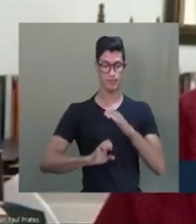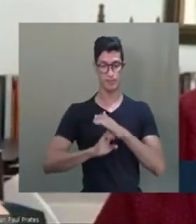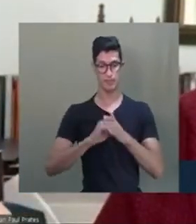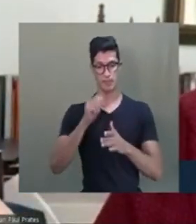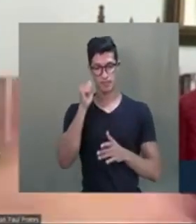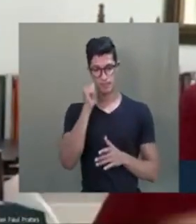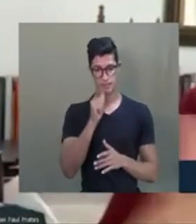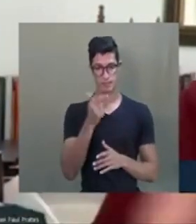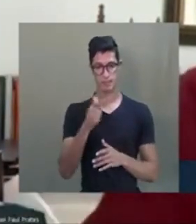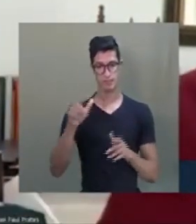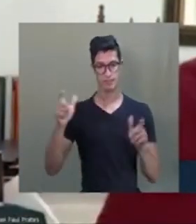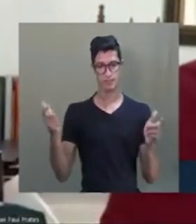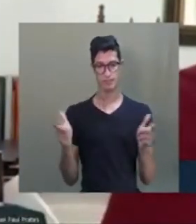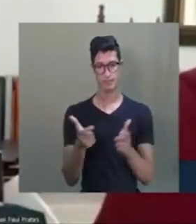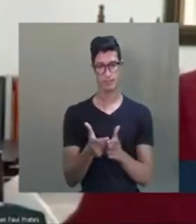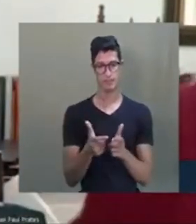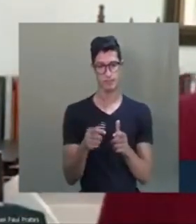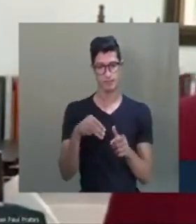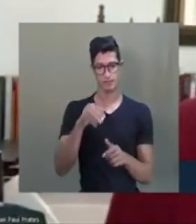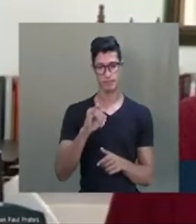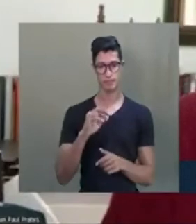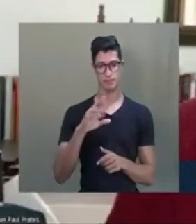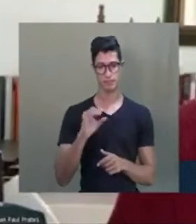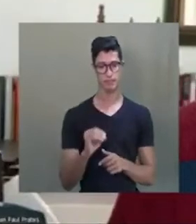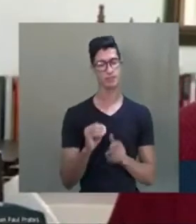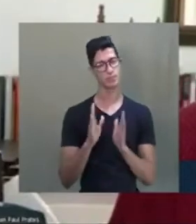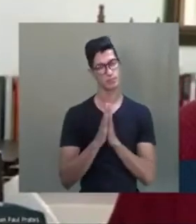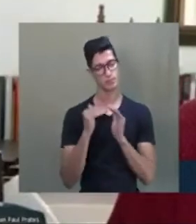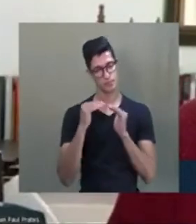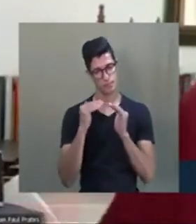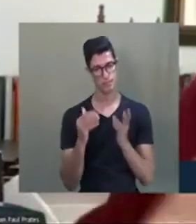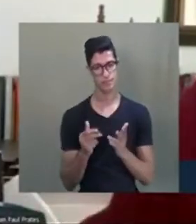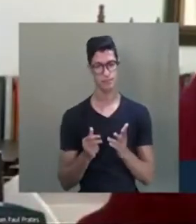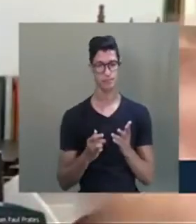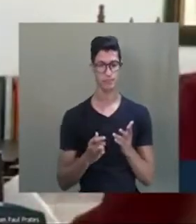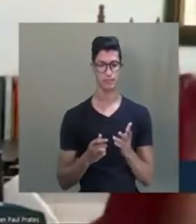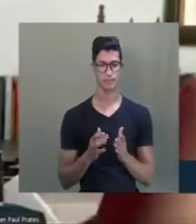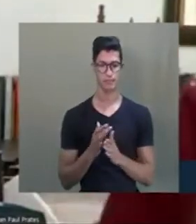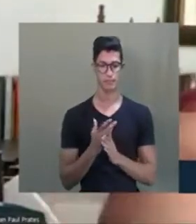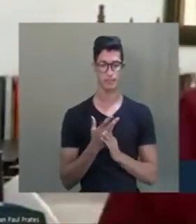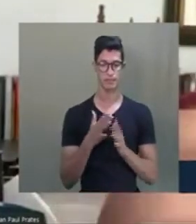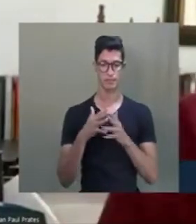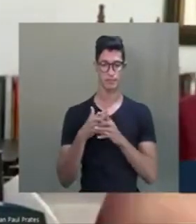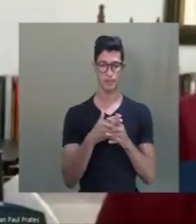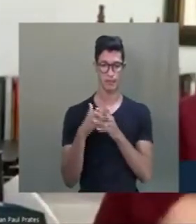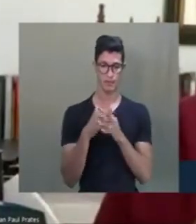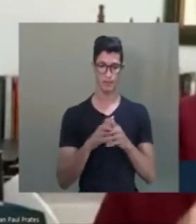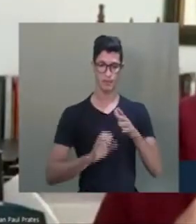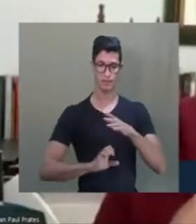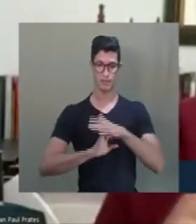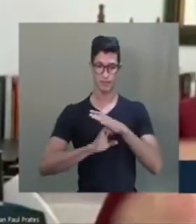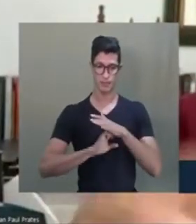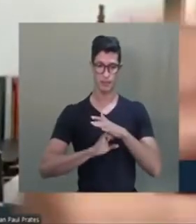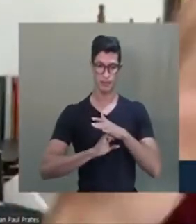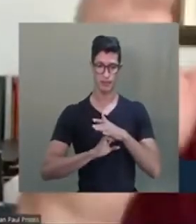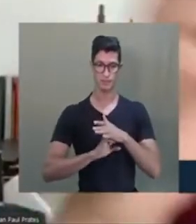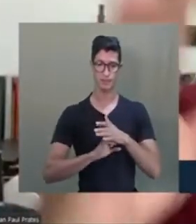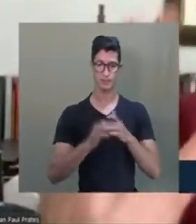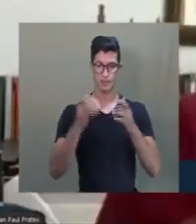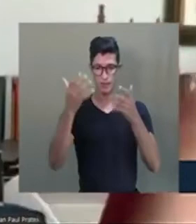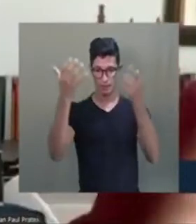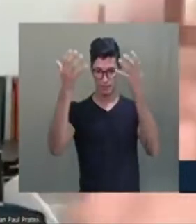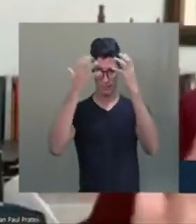empregadas, não é uma empresa micro, vamos convir. Então, a confusão das argumentações me